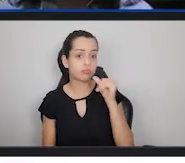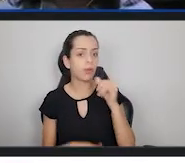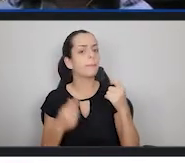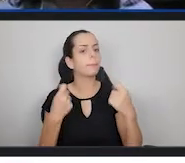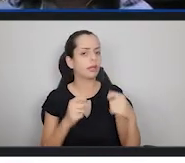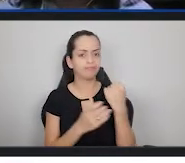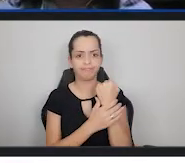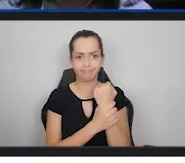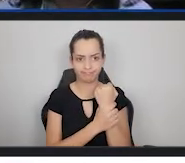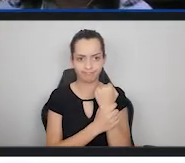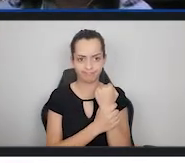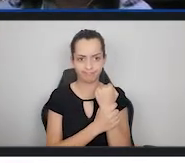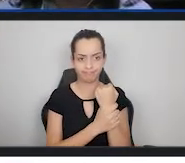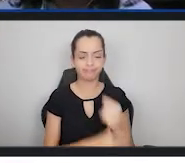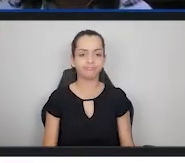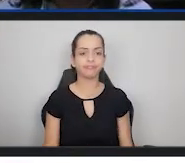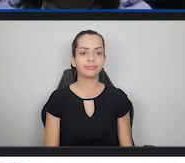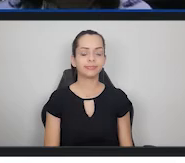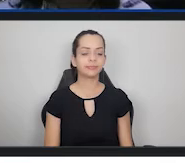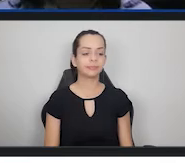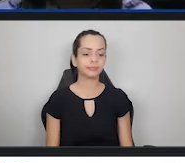para quem vai utilizar esse sistema.